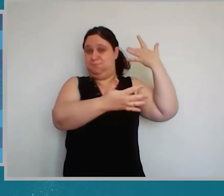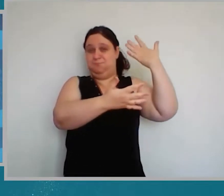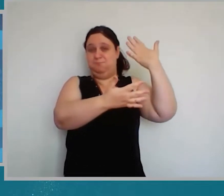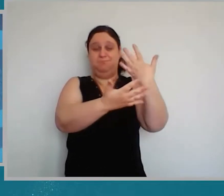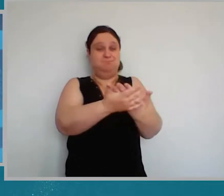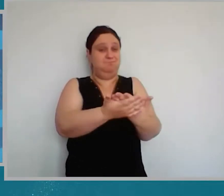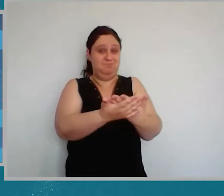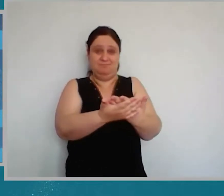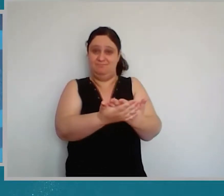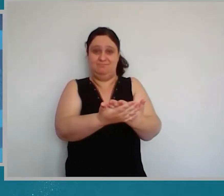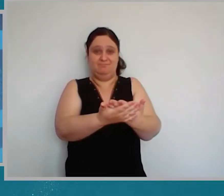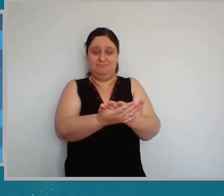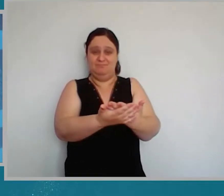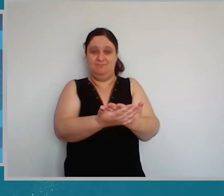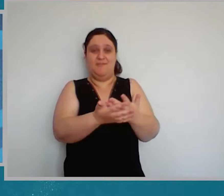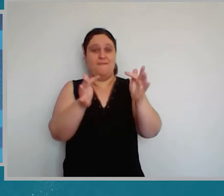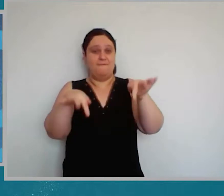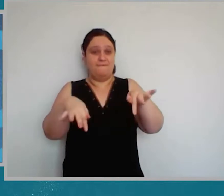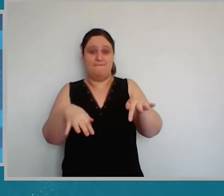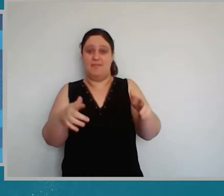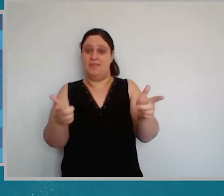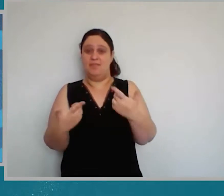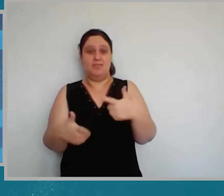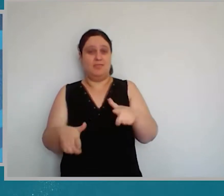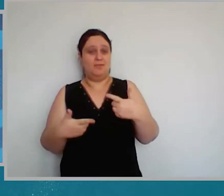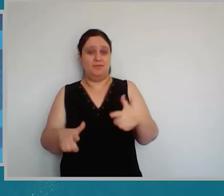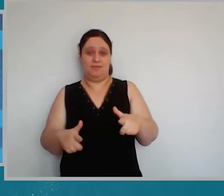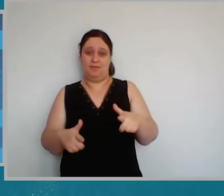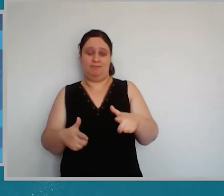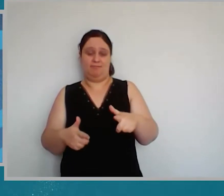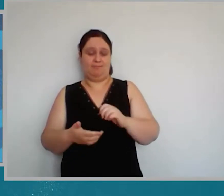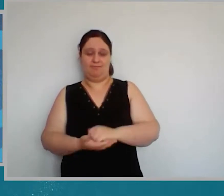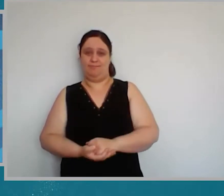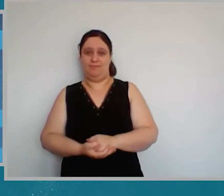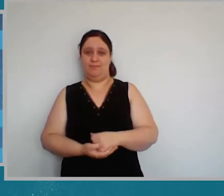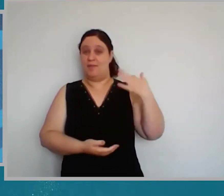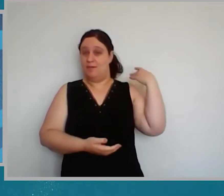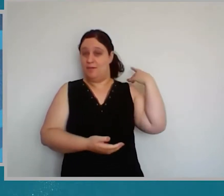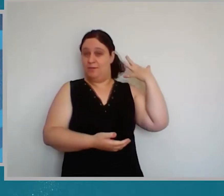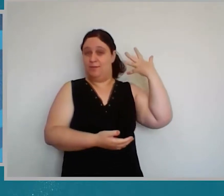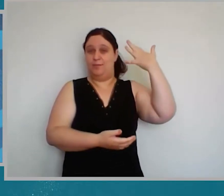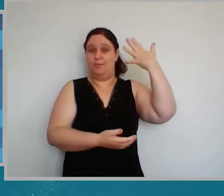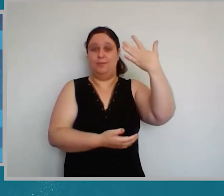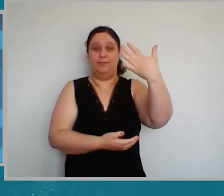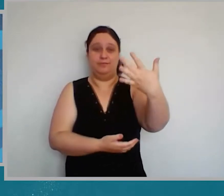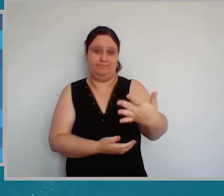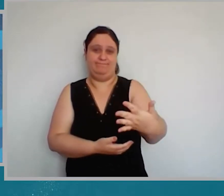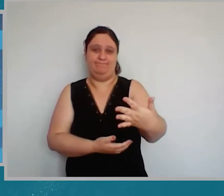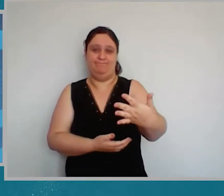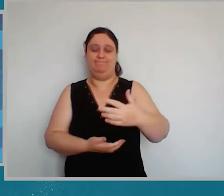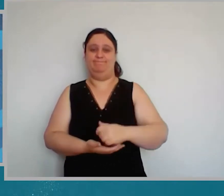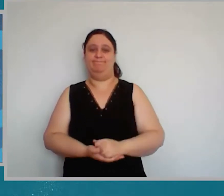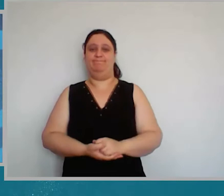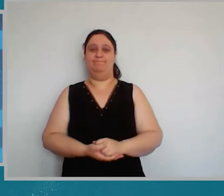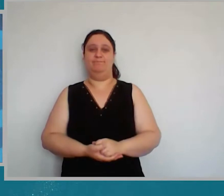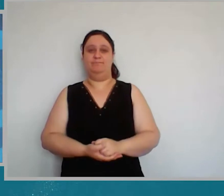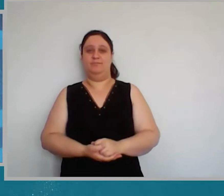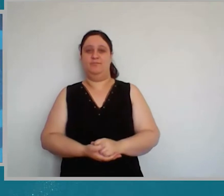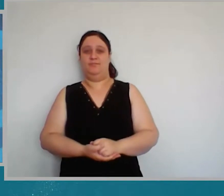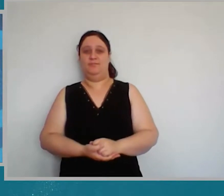ele vai até o fim. Não a eternidade futura, sem fim. Portanto, não há